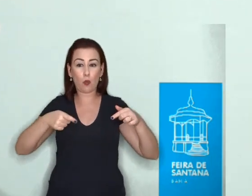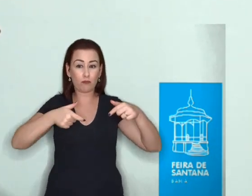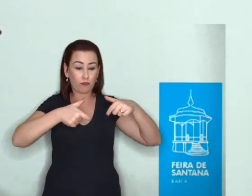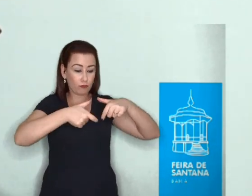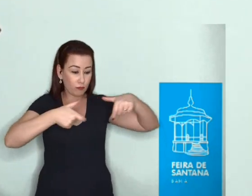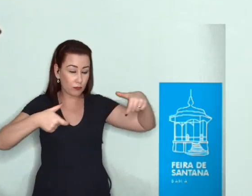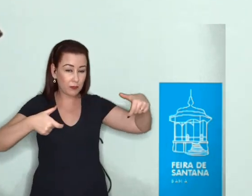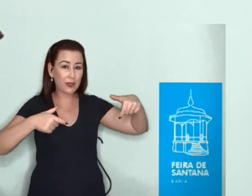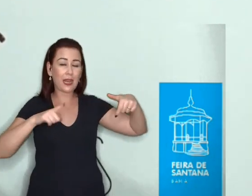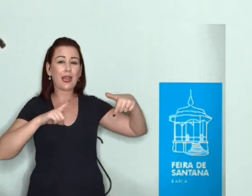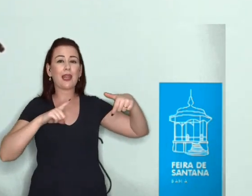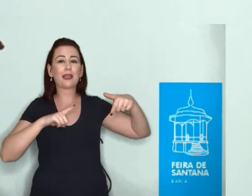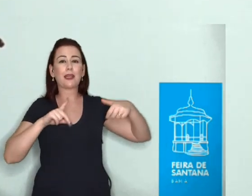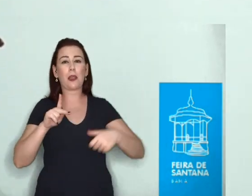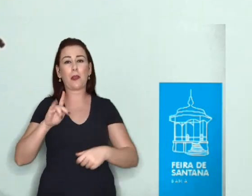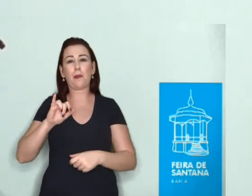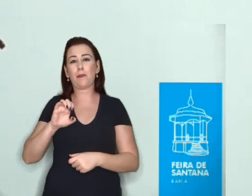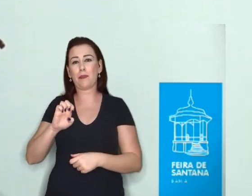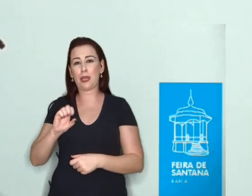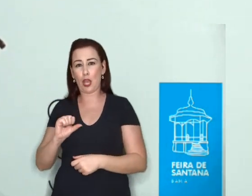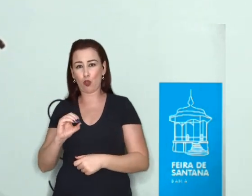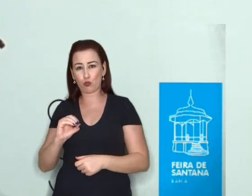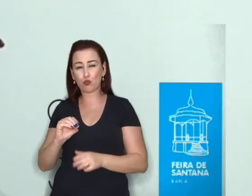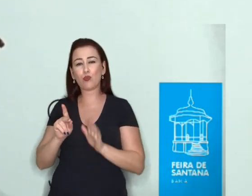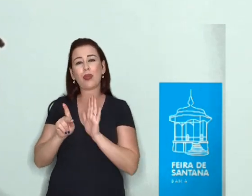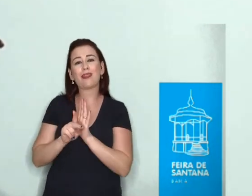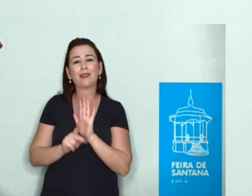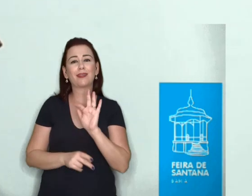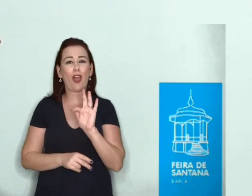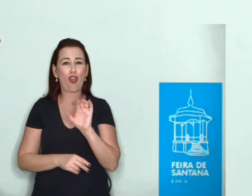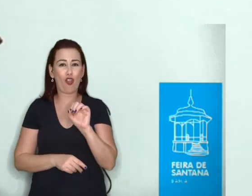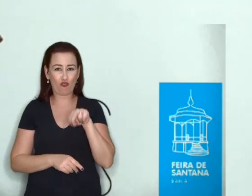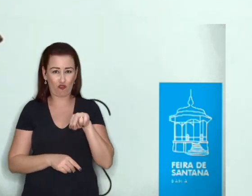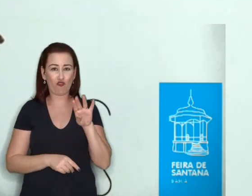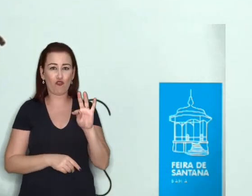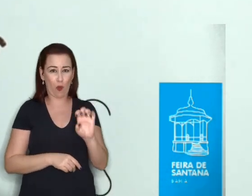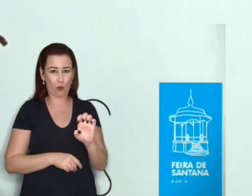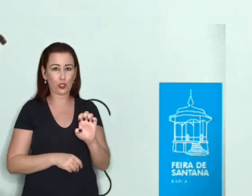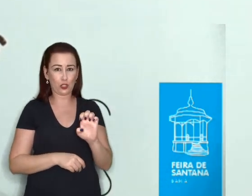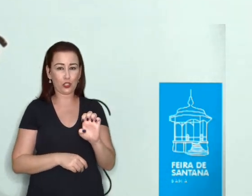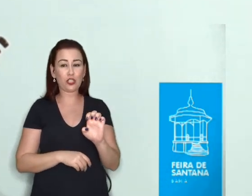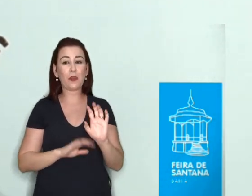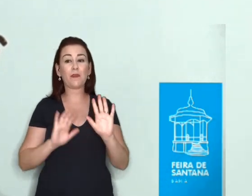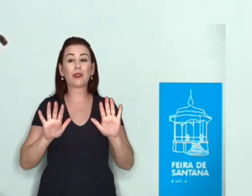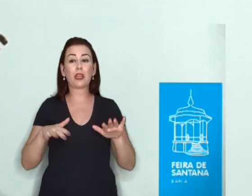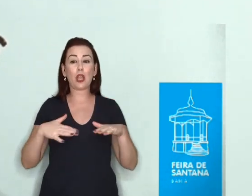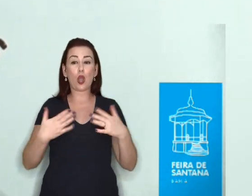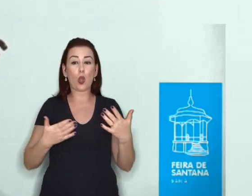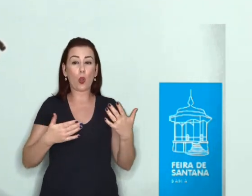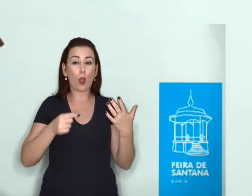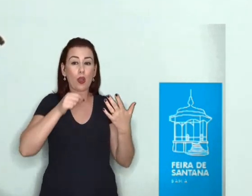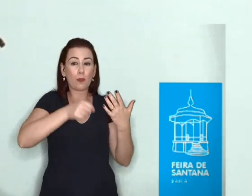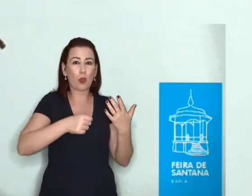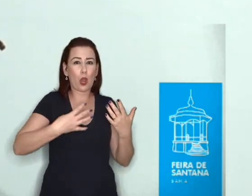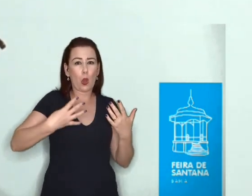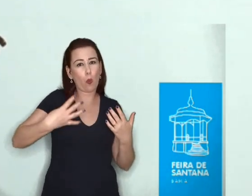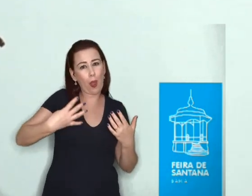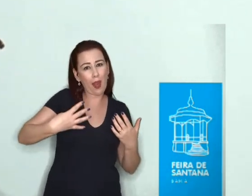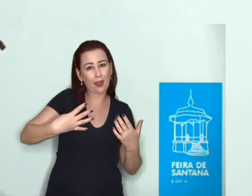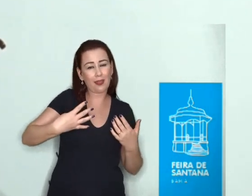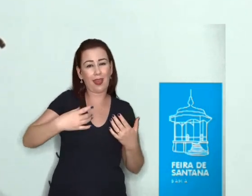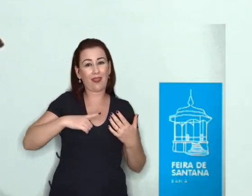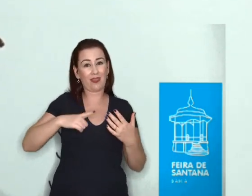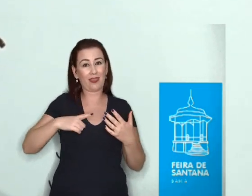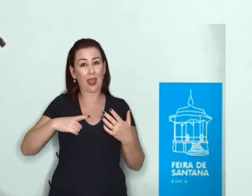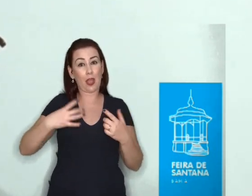posição eu vou ter o piezo da ponte. Quando eu coloco na quarta posição, né, porque essa aqui é a